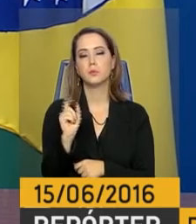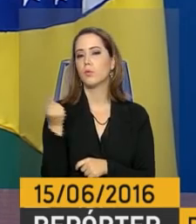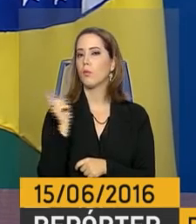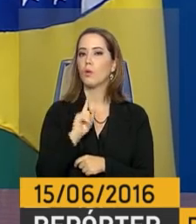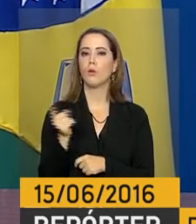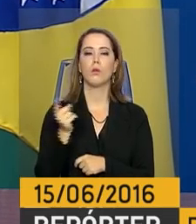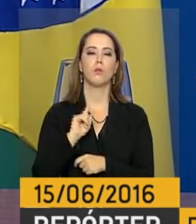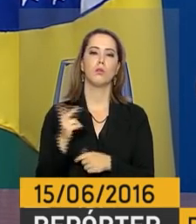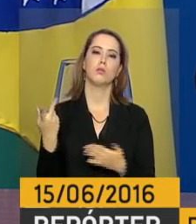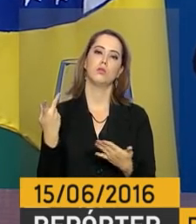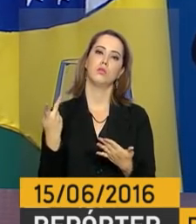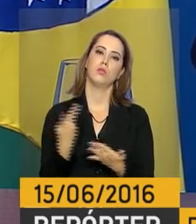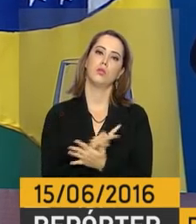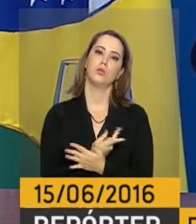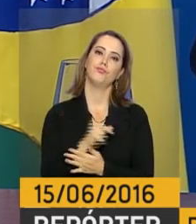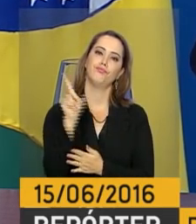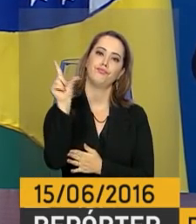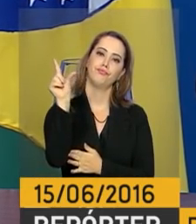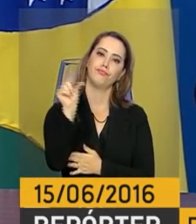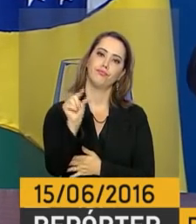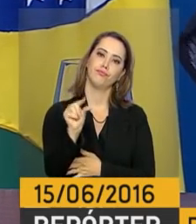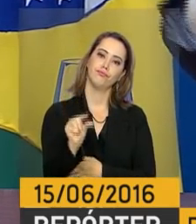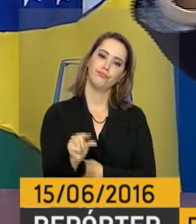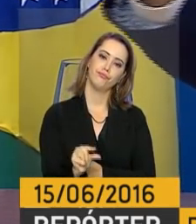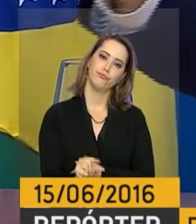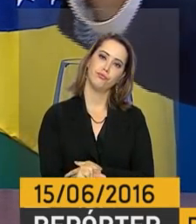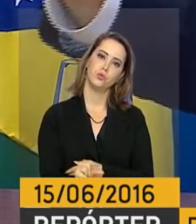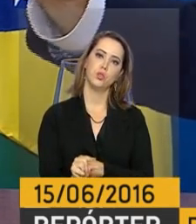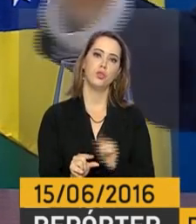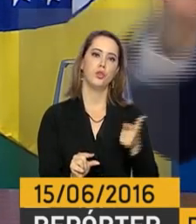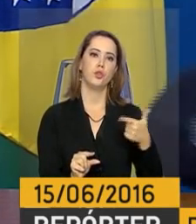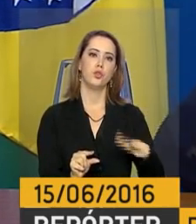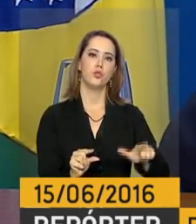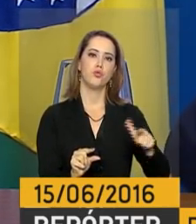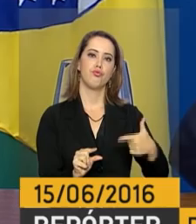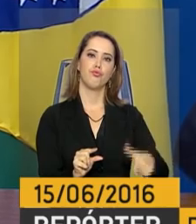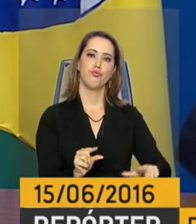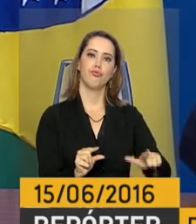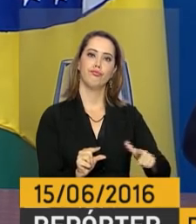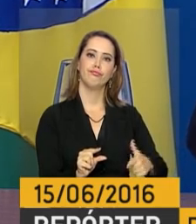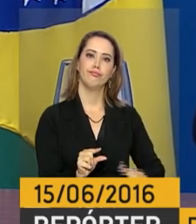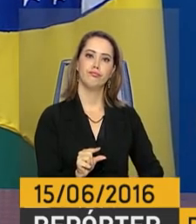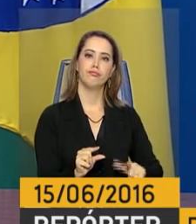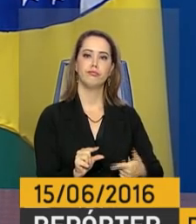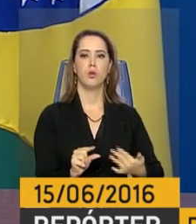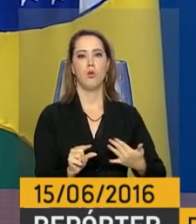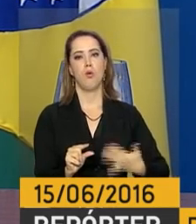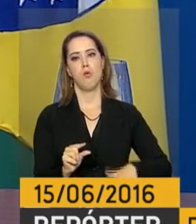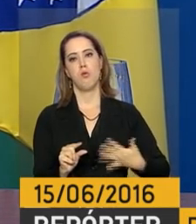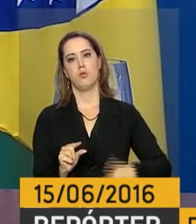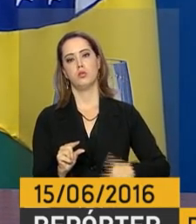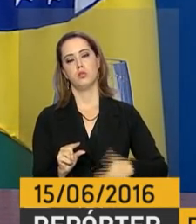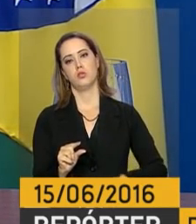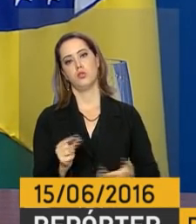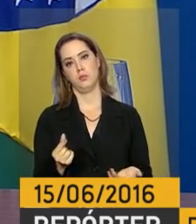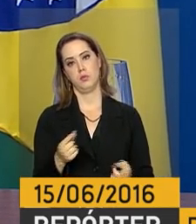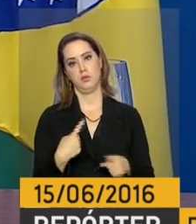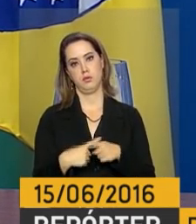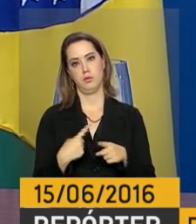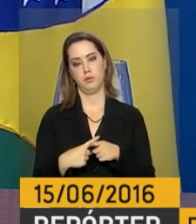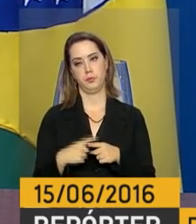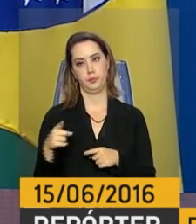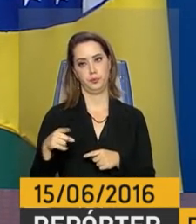a diminuição eh desproporcional de outras despesas caso a previdência